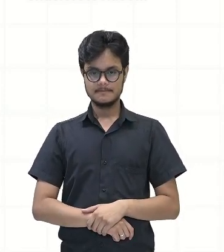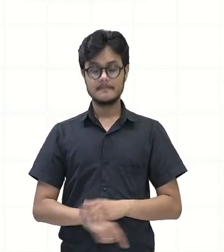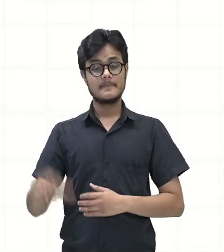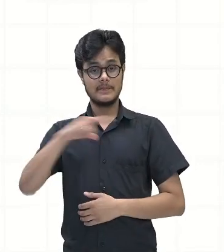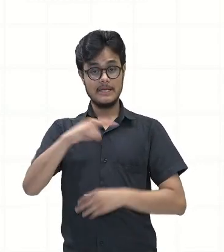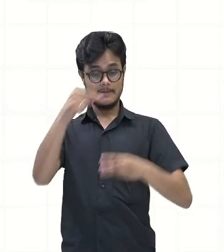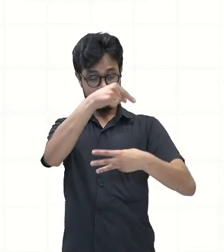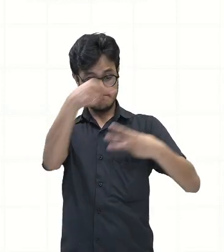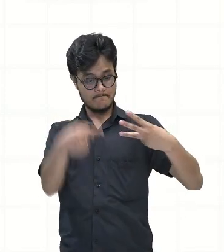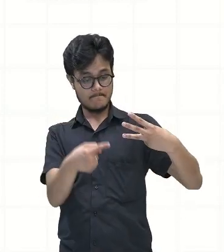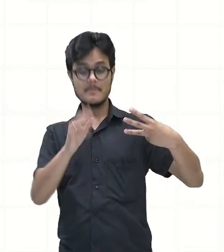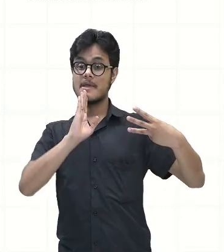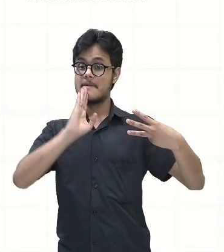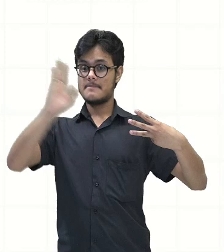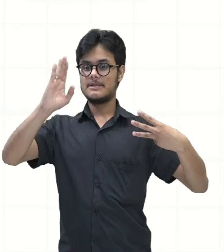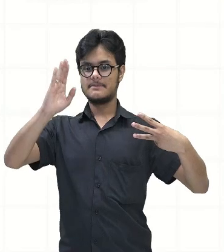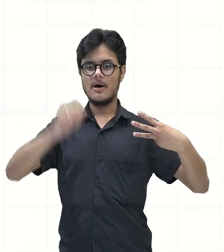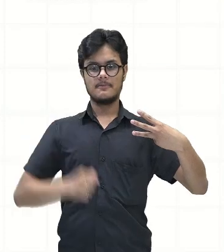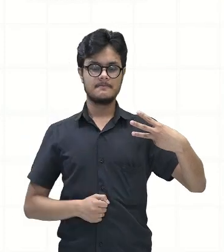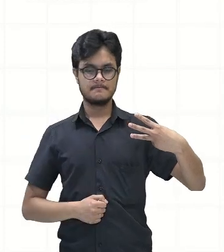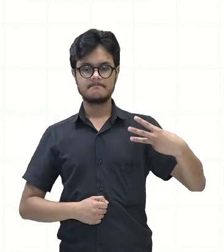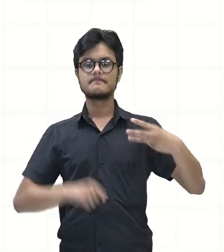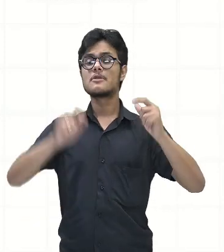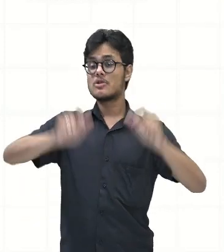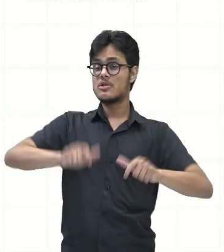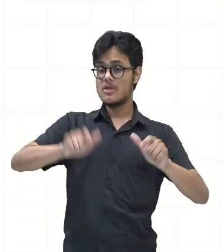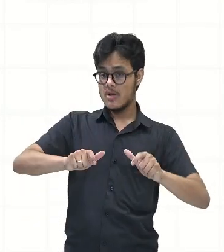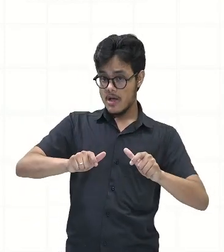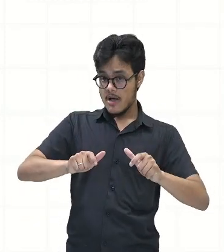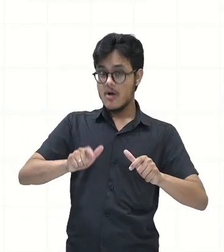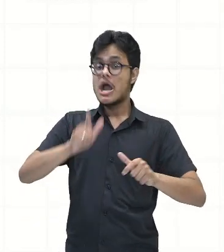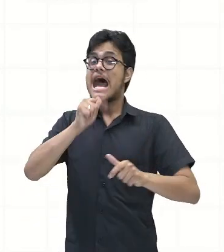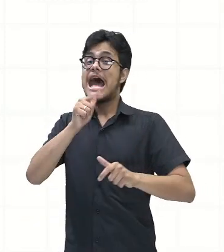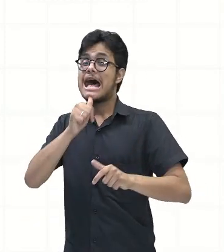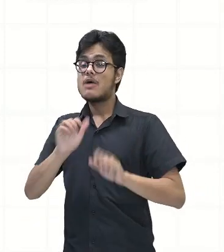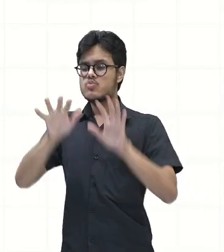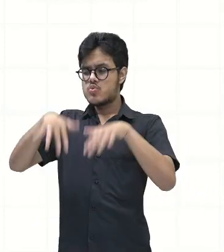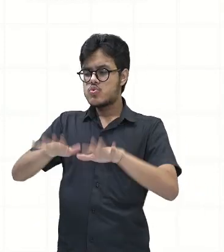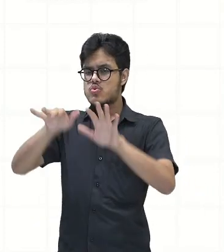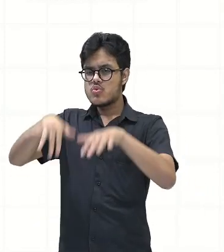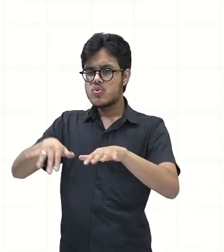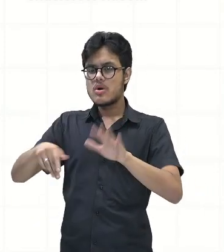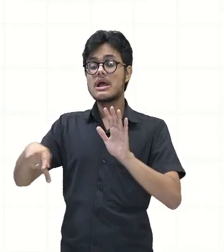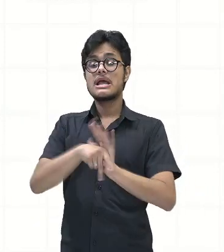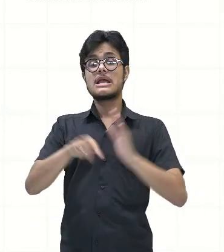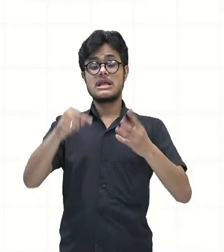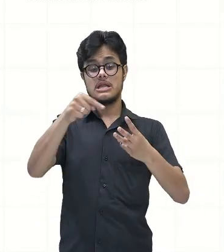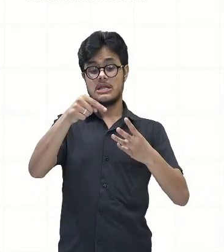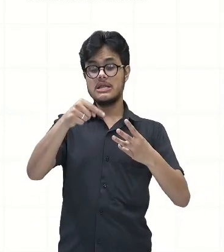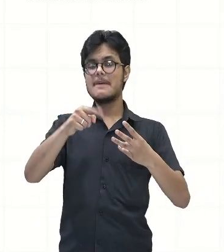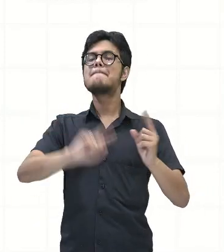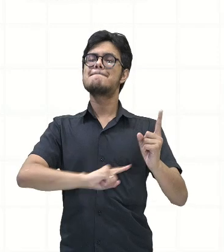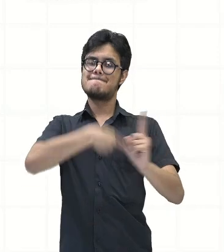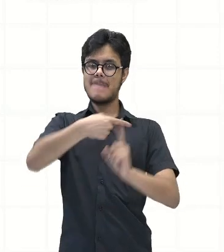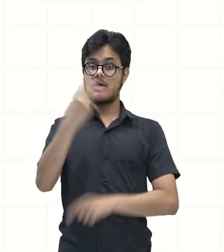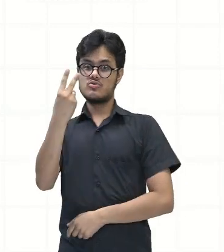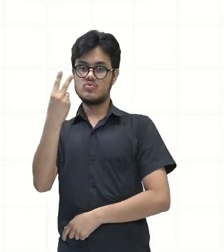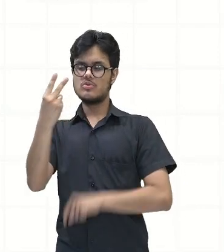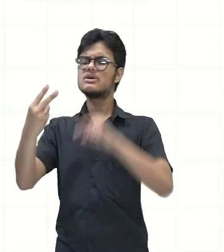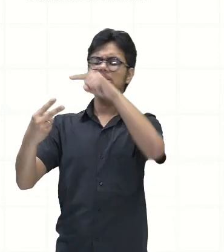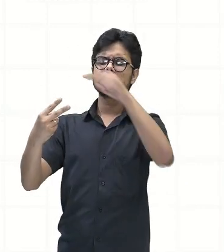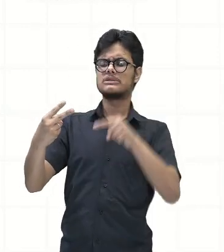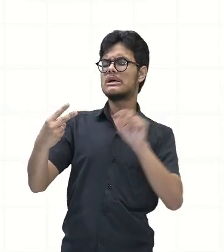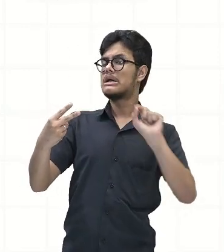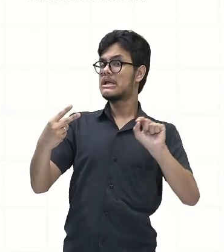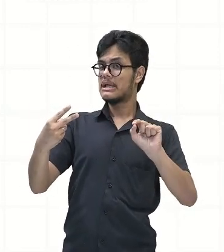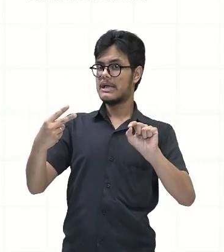ar, 3 massas de ar oceânicas e 2 continentais. E aí elas vão ter essas características de